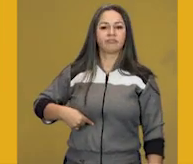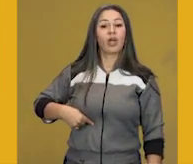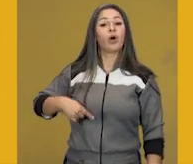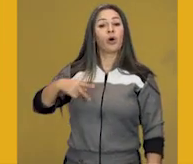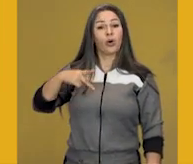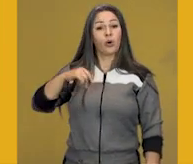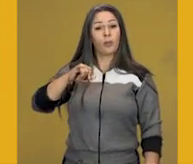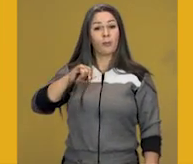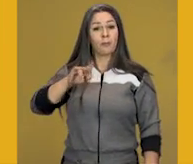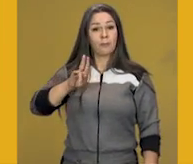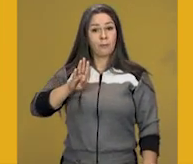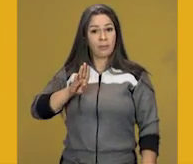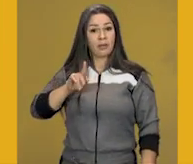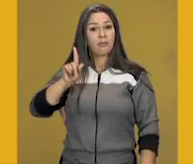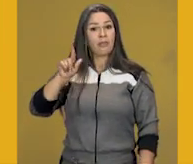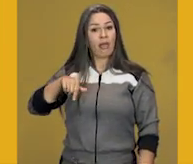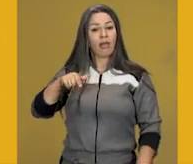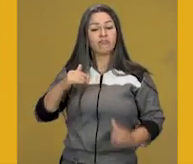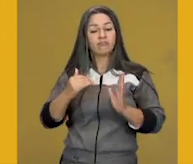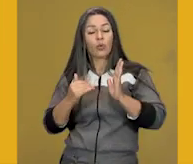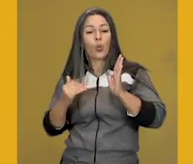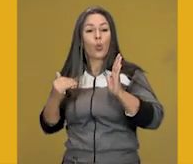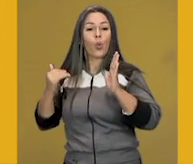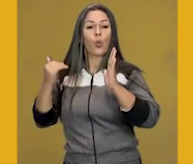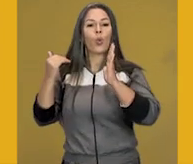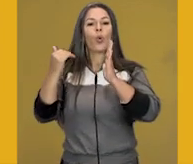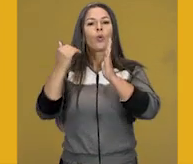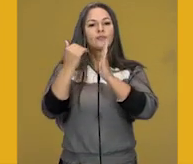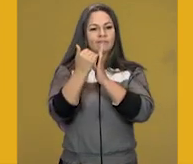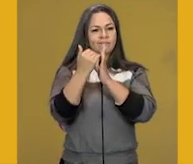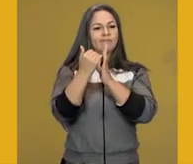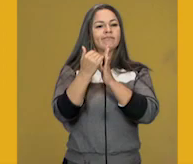do mundo. Esse país que está em evidência